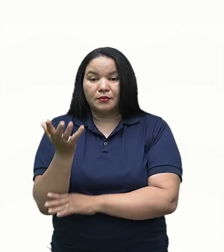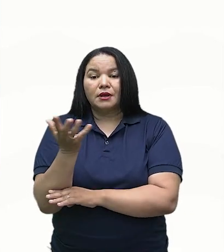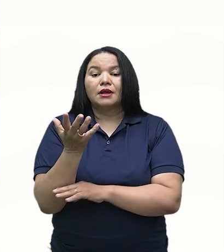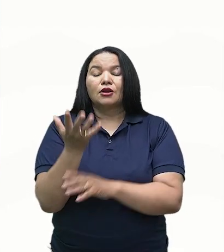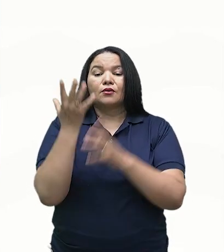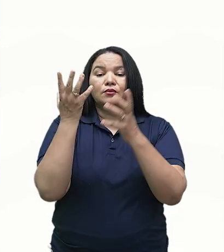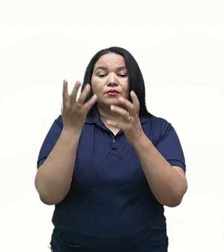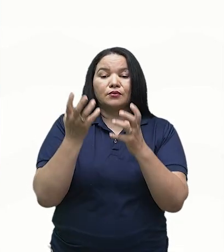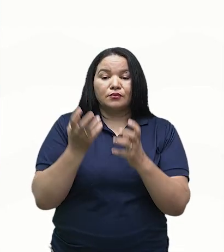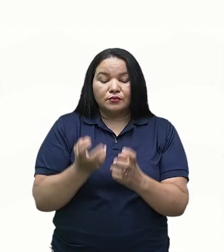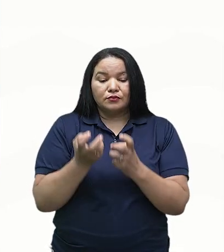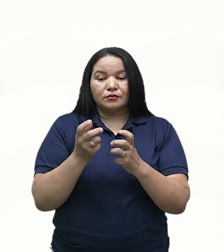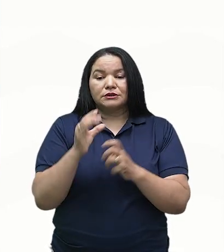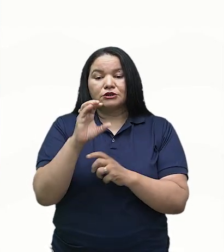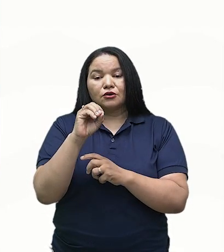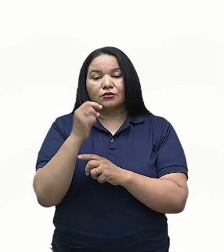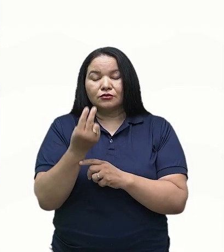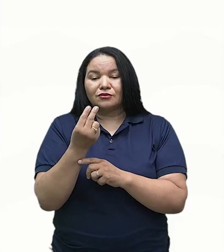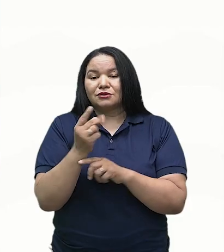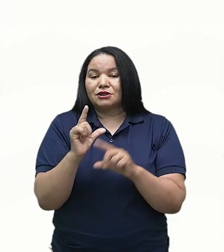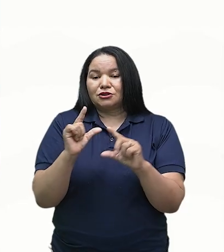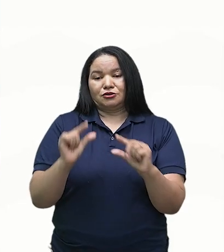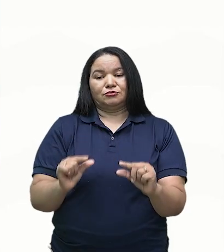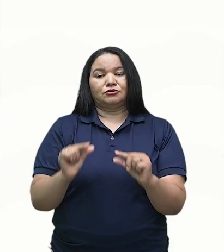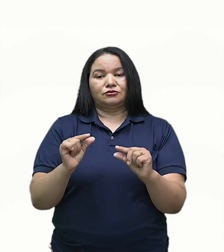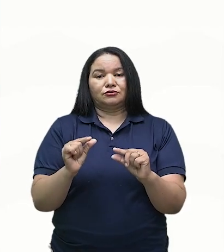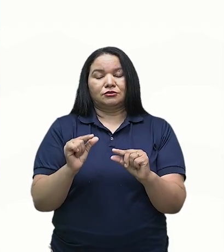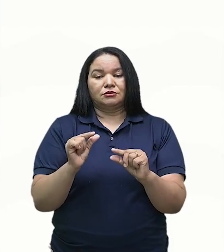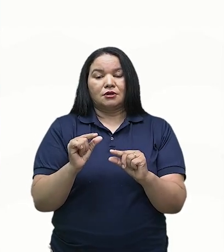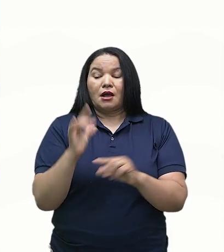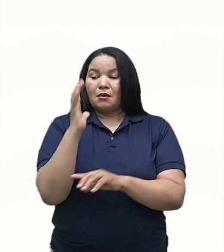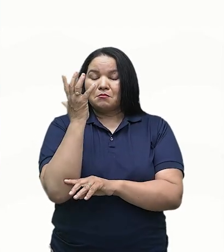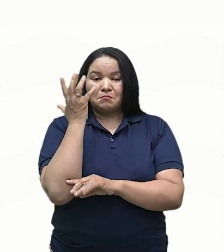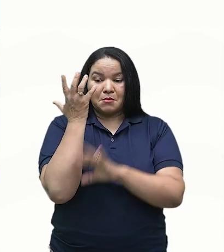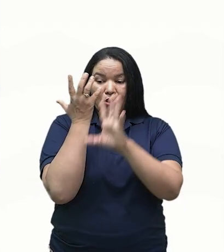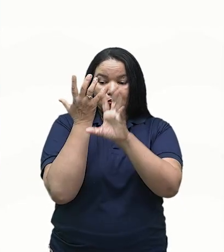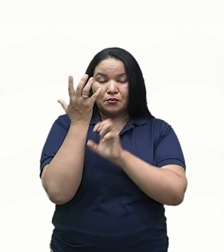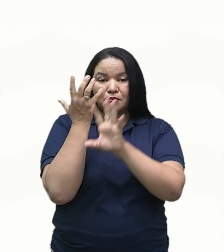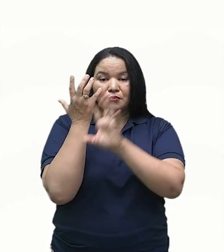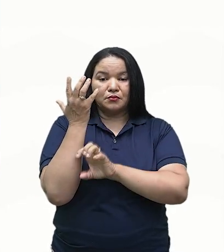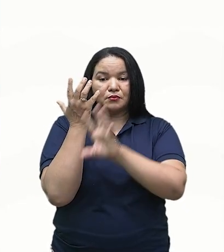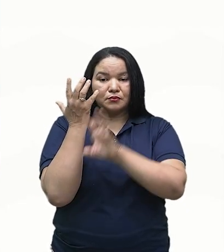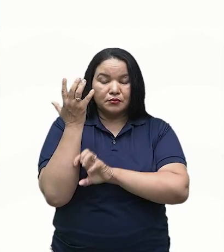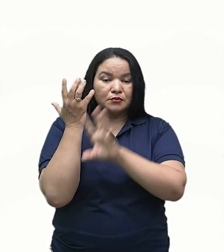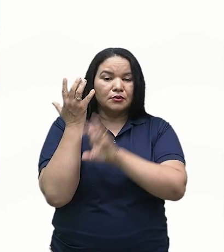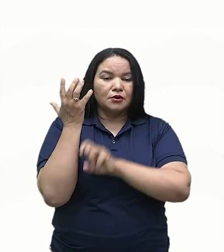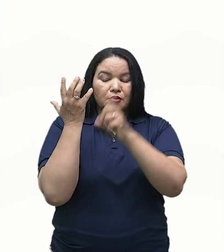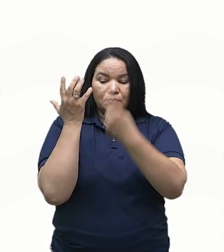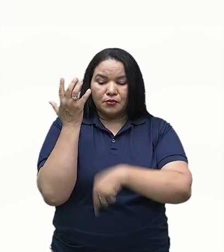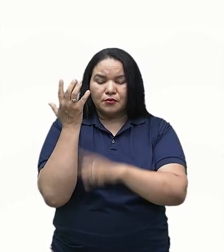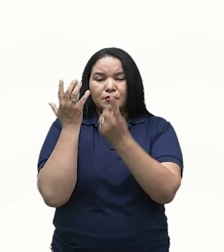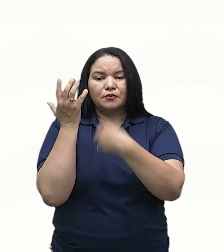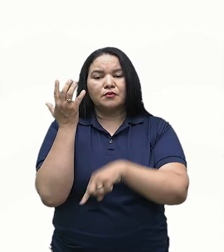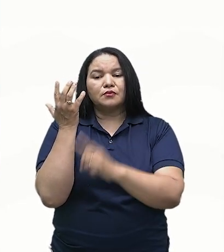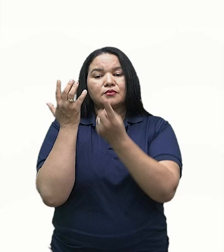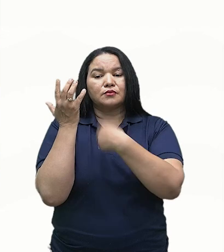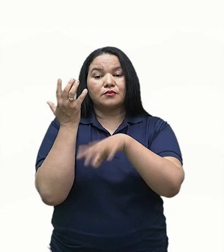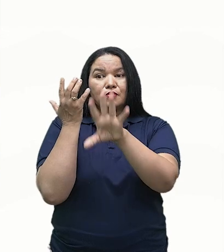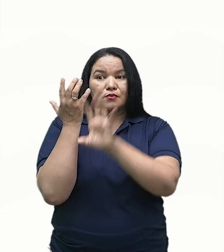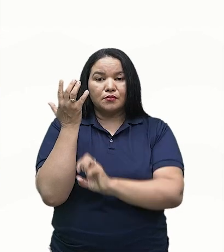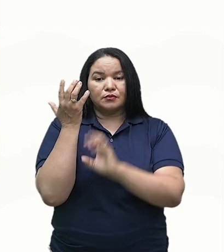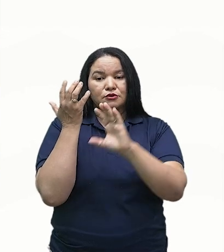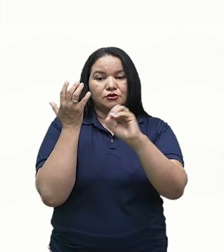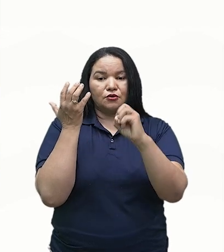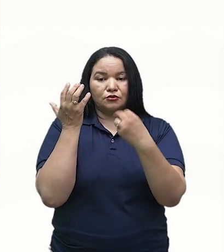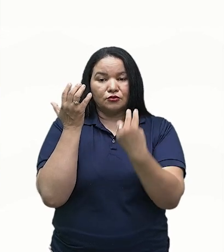absorção de CO2, de gás carbônico pelas plantas. Ou seja, as plantas elas absorvem esse gás